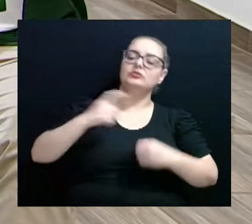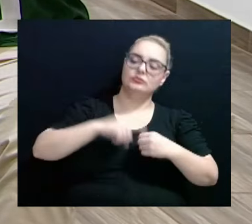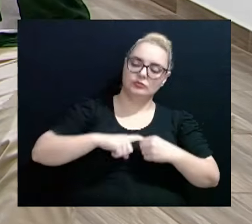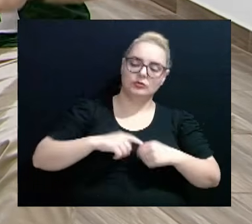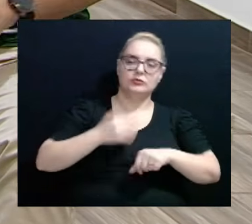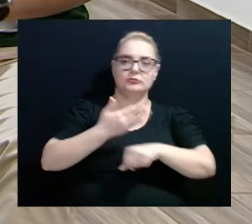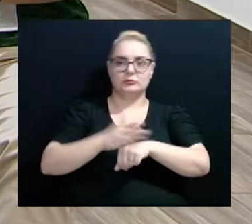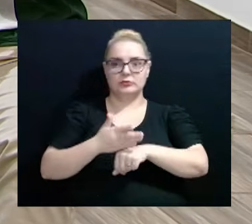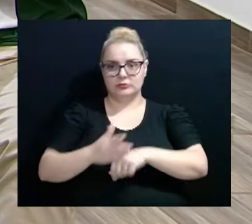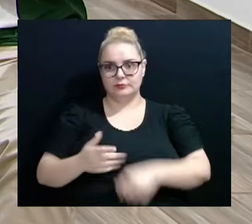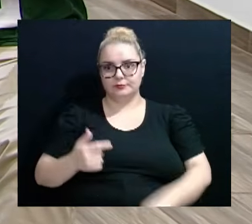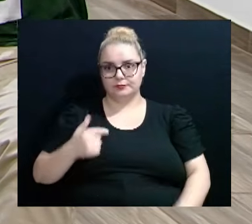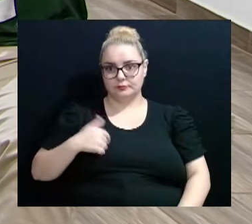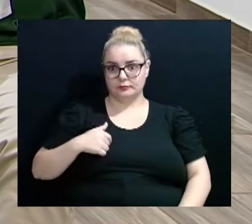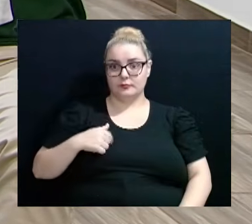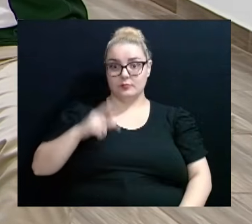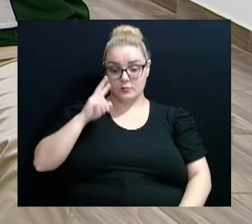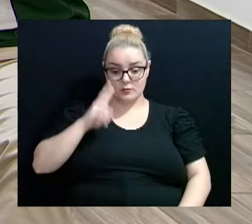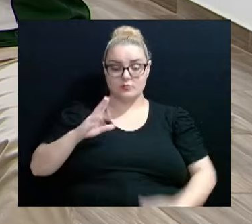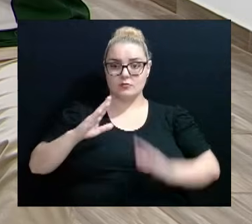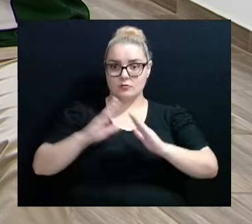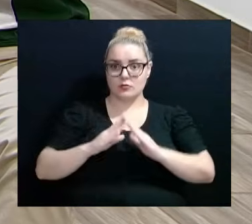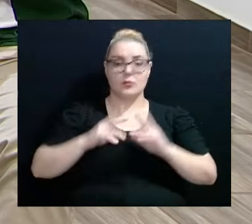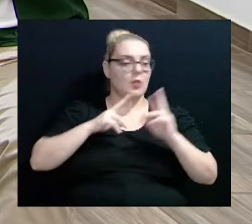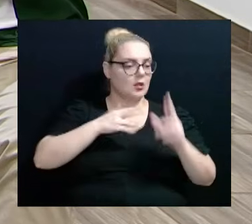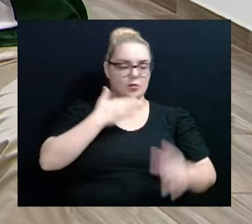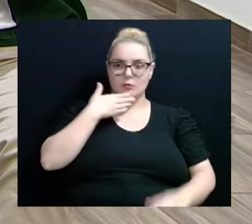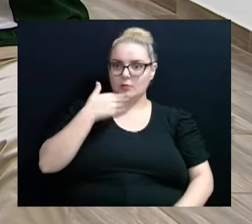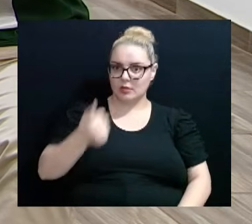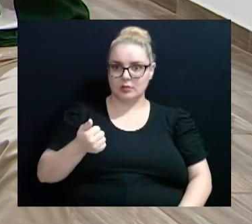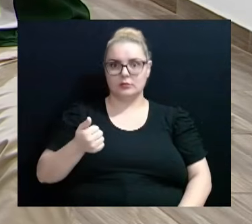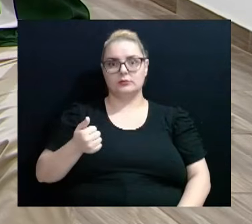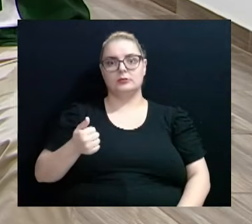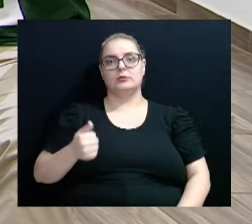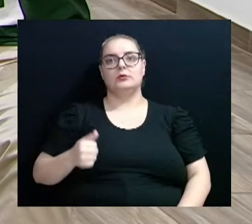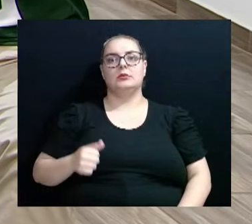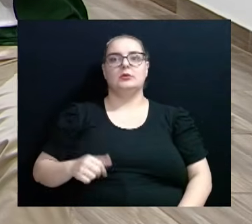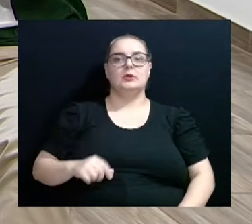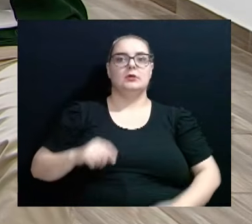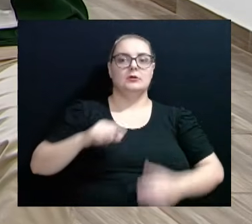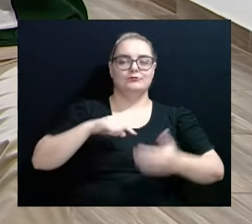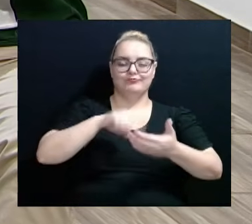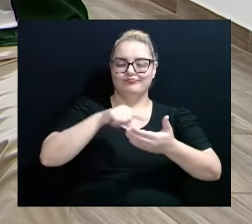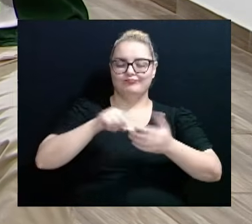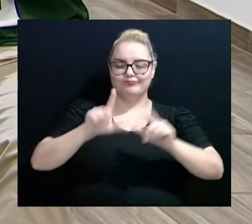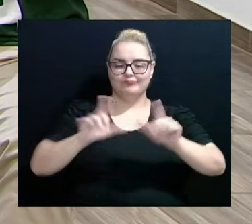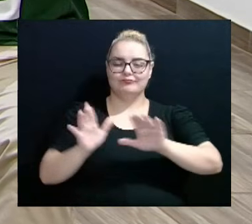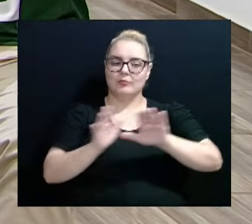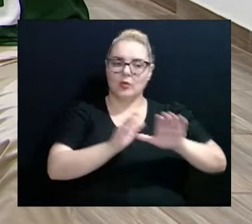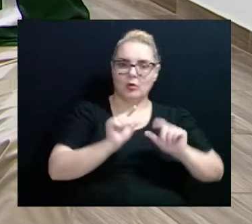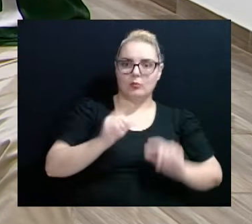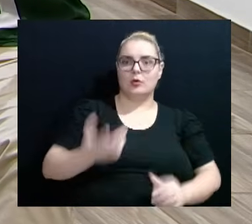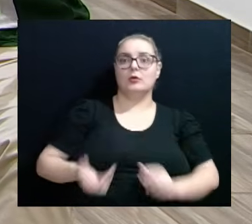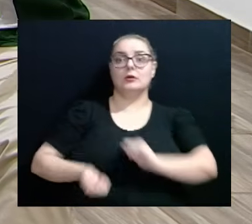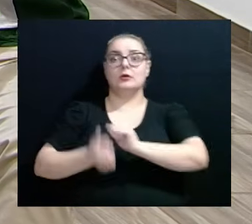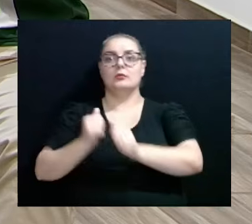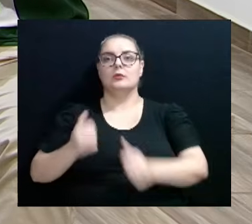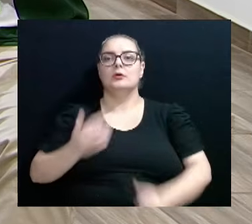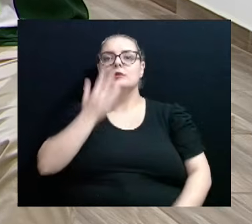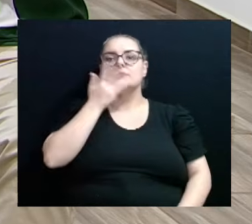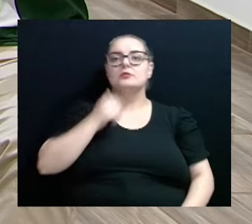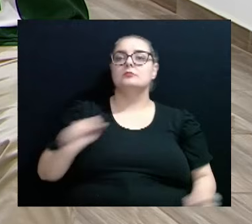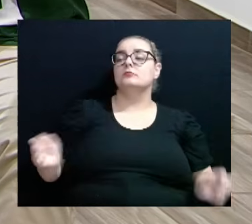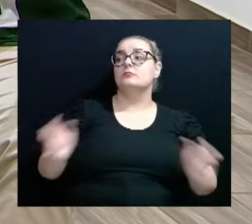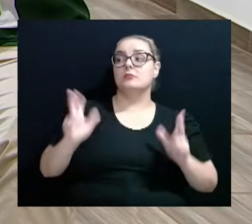mas estão ali de volta. Isso eu vendo em casa, né? Eles dormem melhor, eles saem um pouquinho mais da tela. Então o esporte traz essa coisa